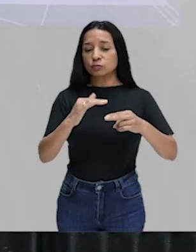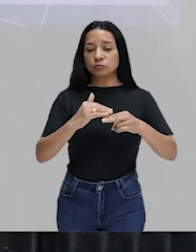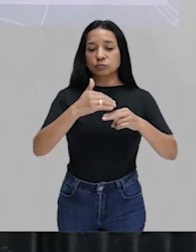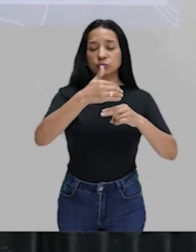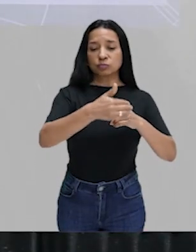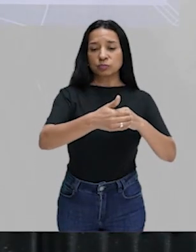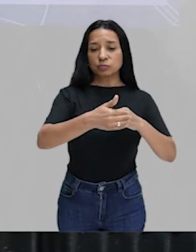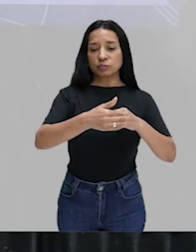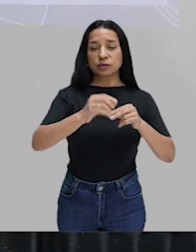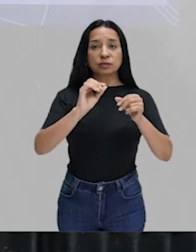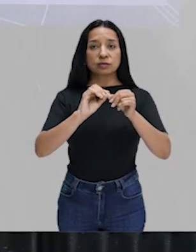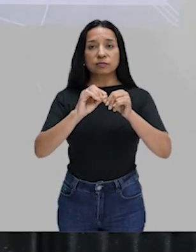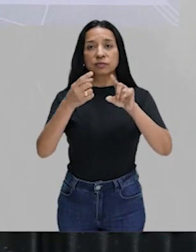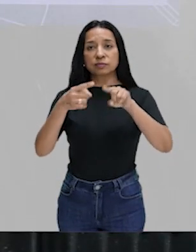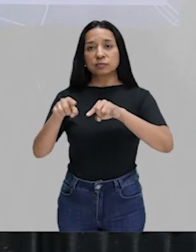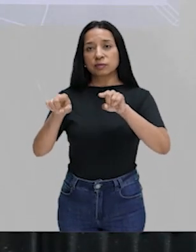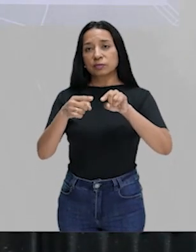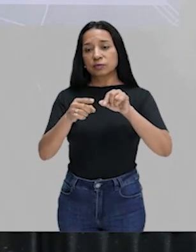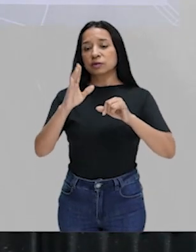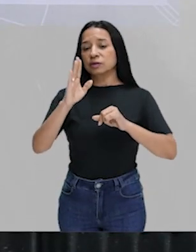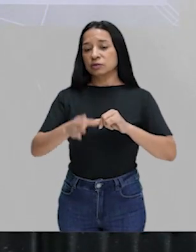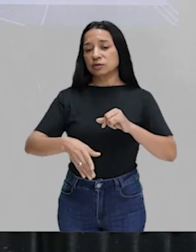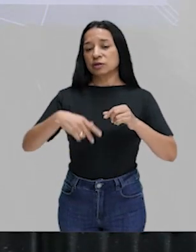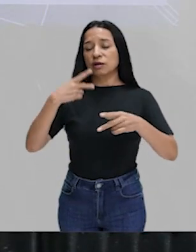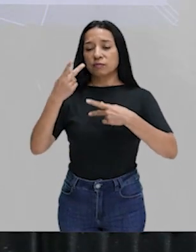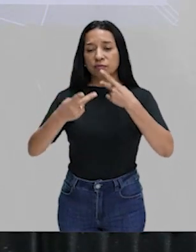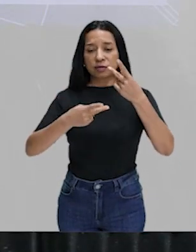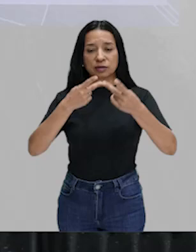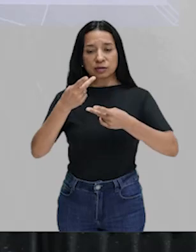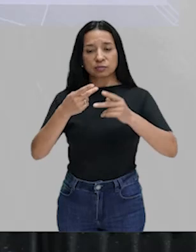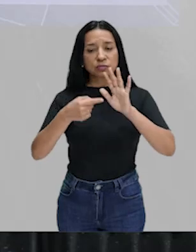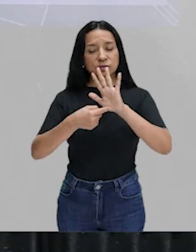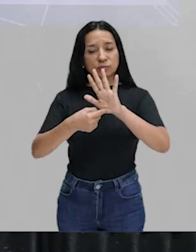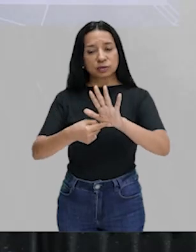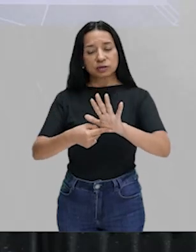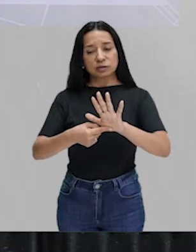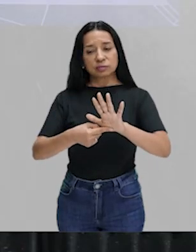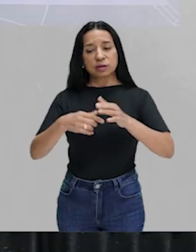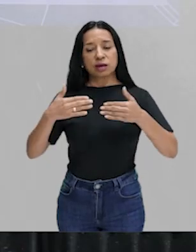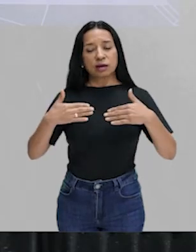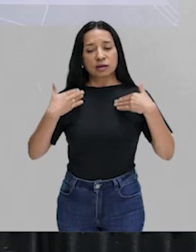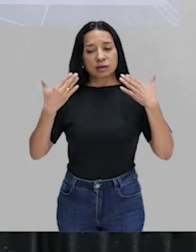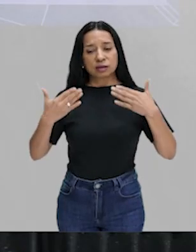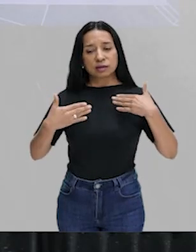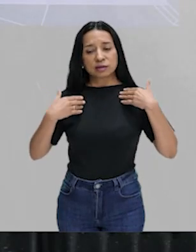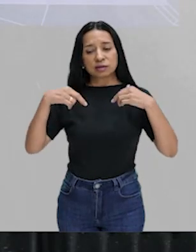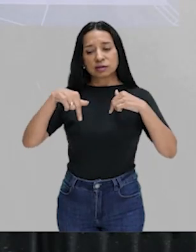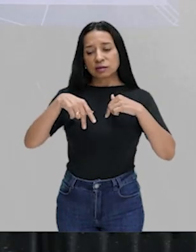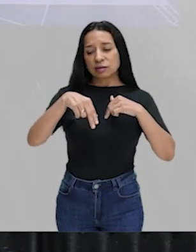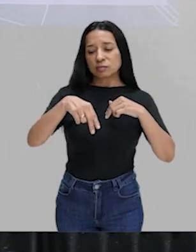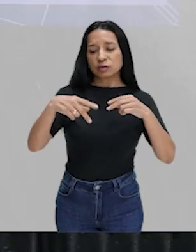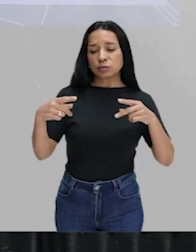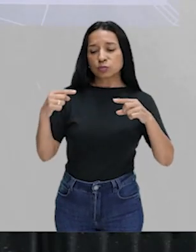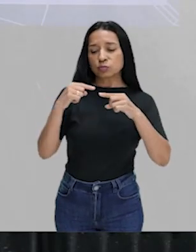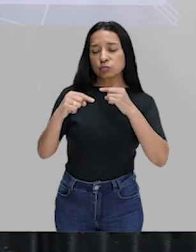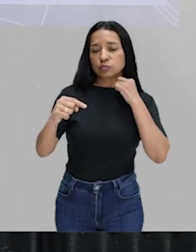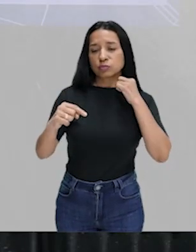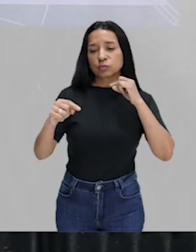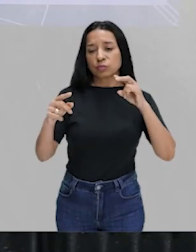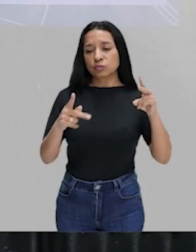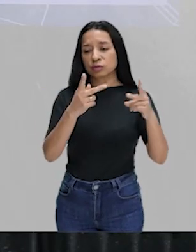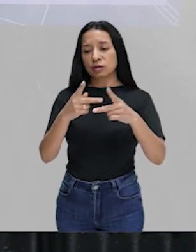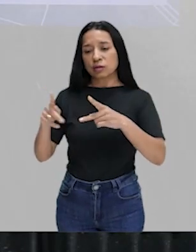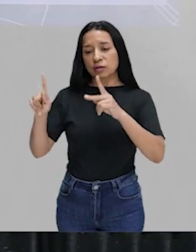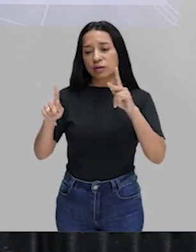que nós já falamos aqui, Alegria, Alegria, Caminhando contra o Vento, Sem Lenço e Sem Documento, No Sol de